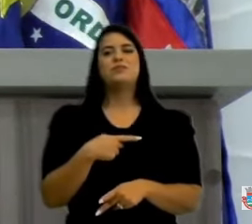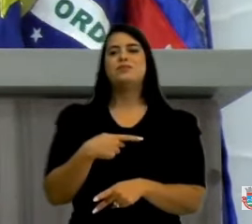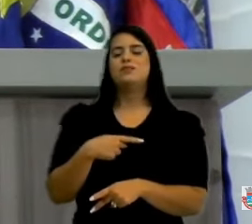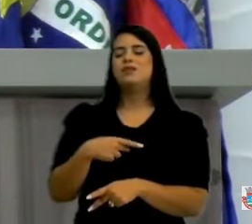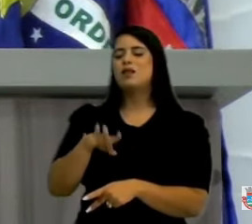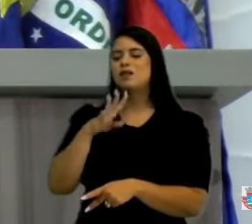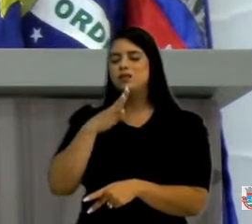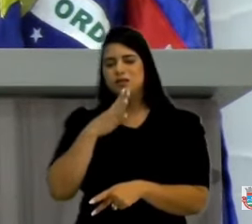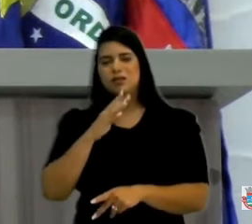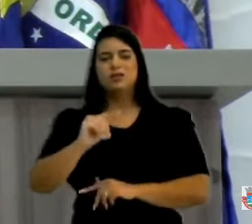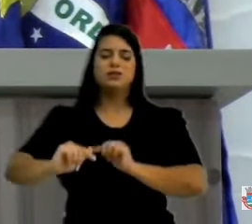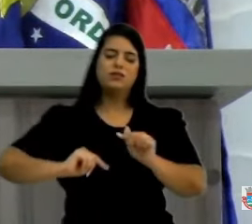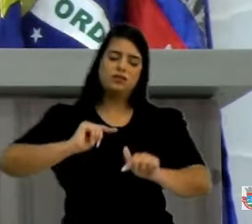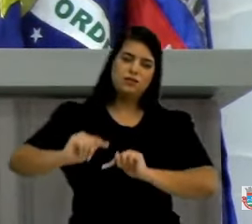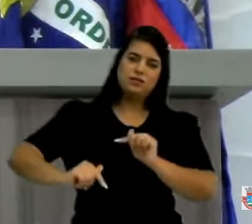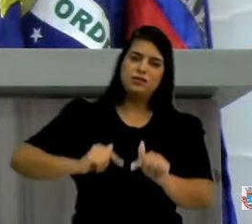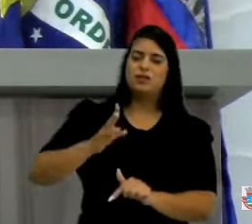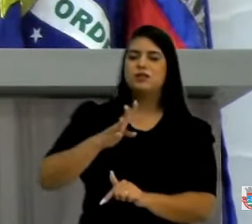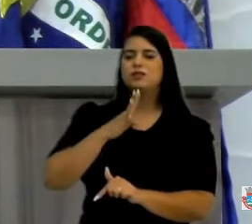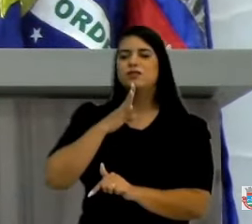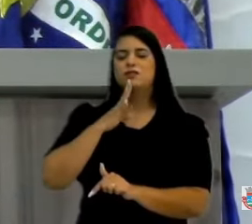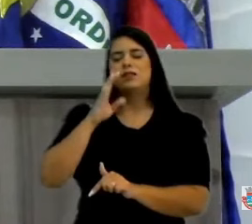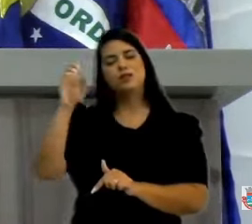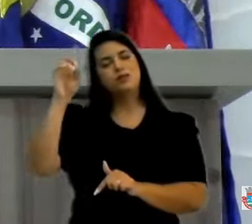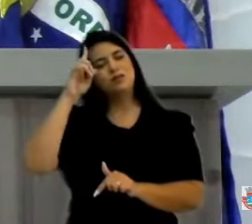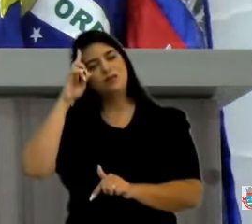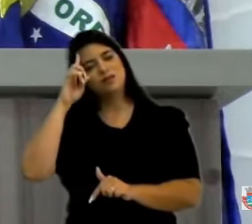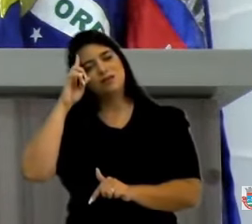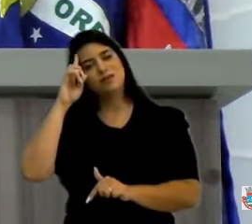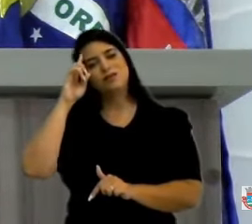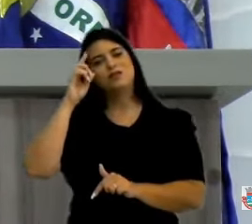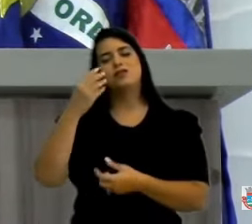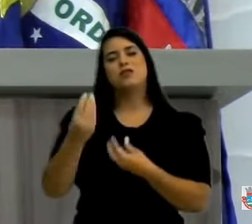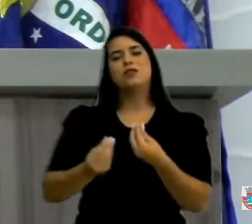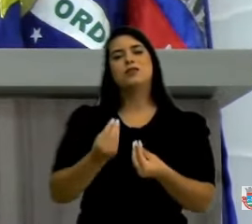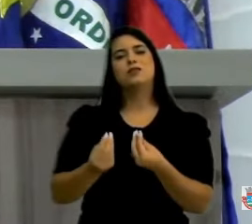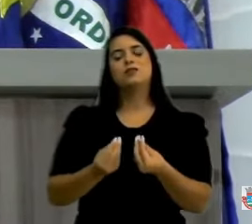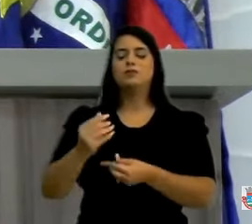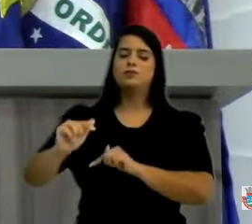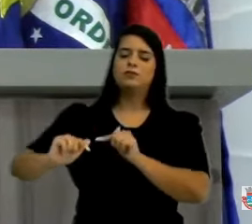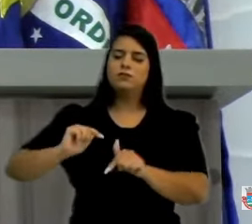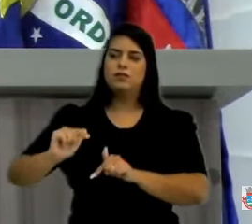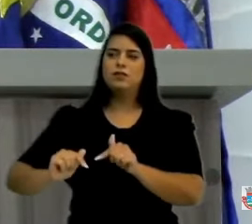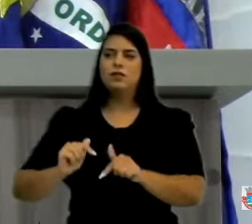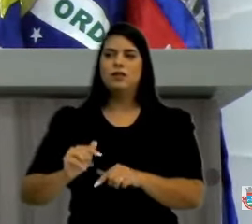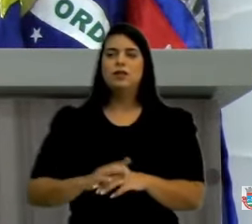nosso trabalho, conhece o nosso dia a dia, não é isso, vereador